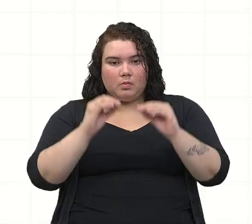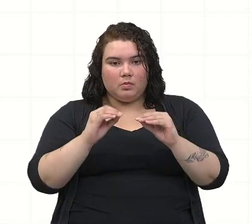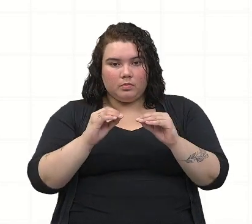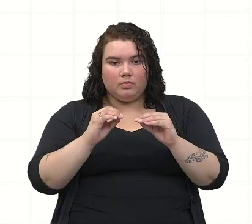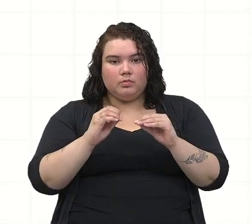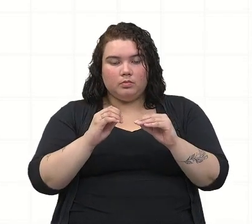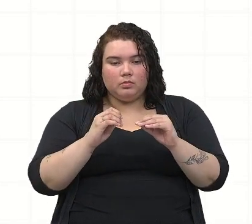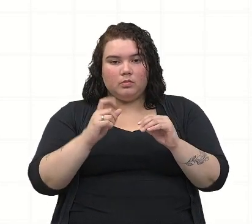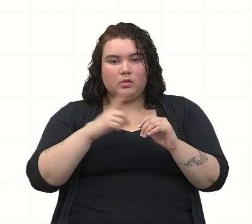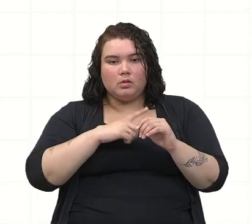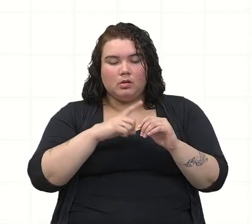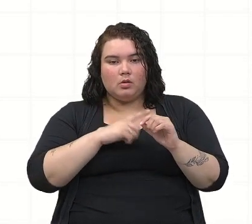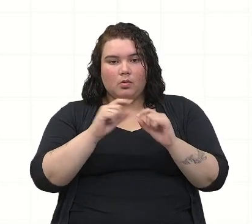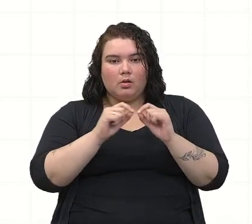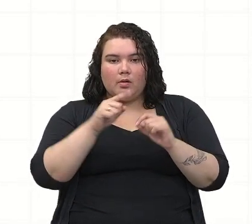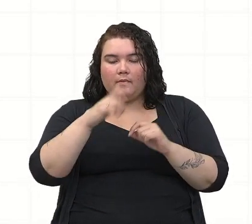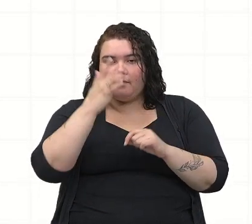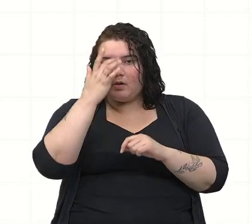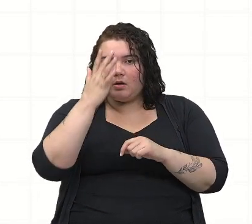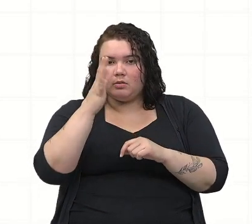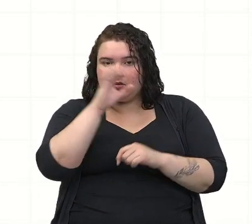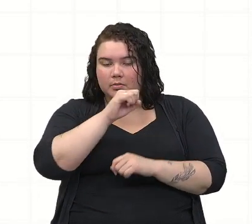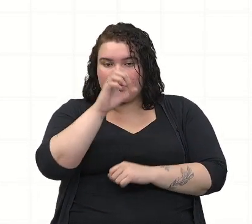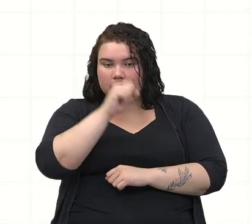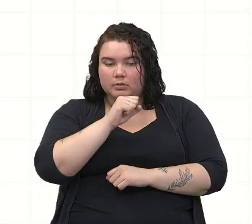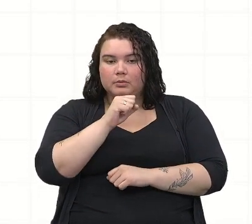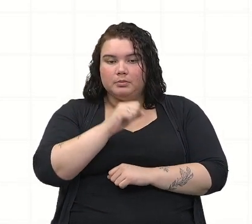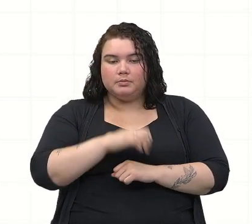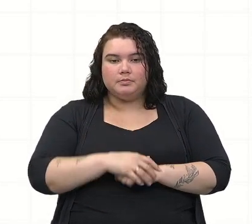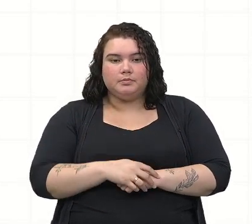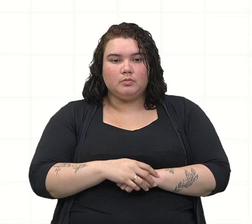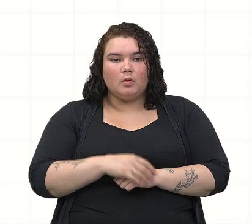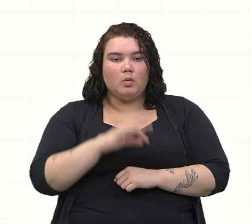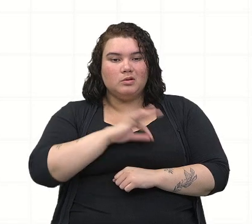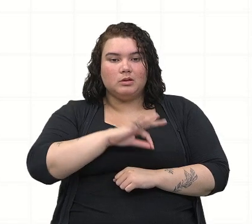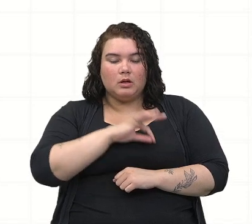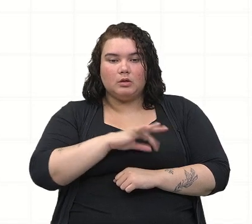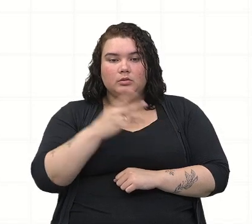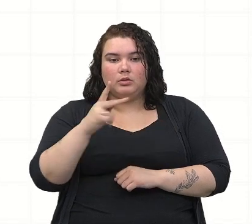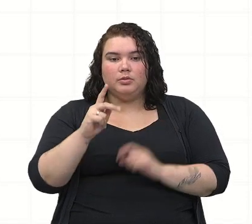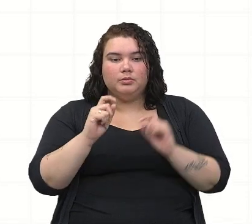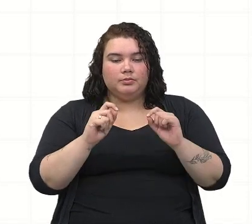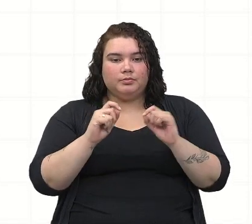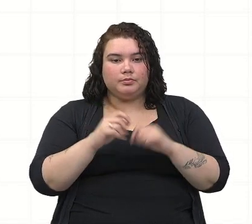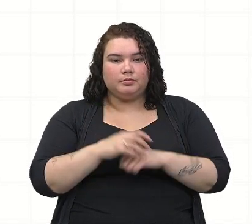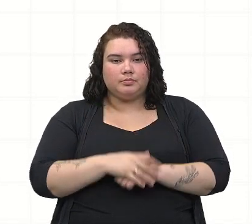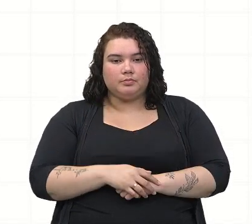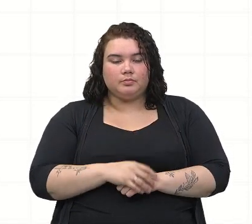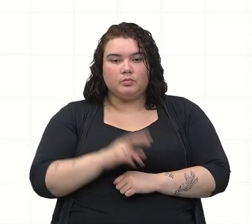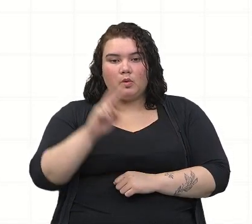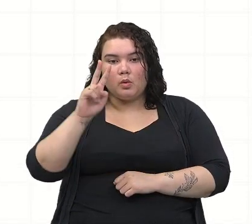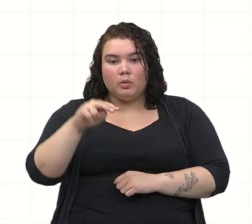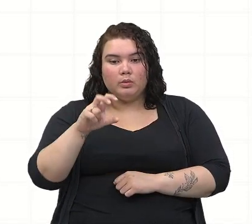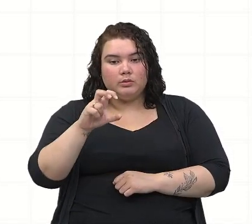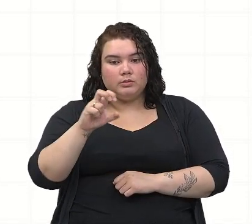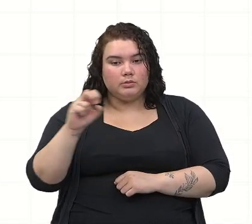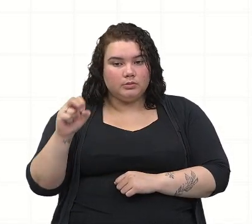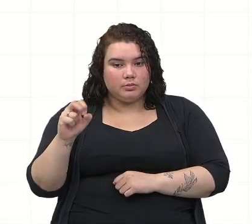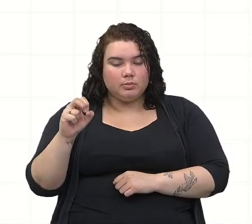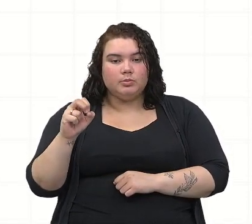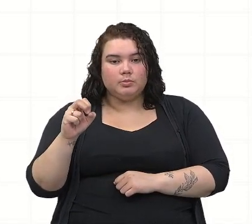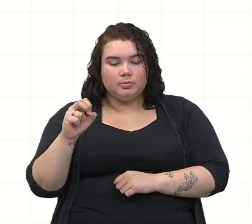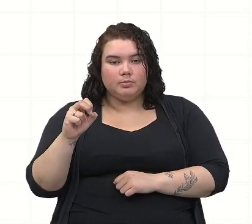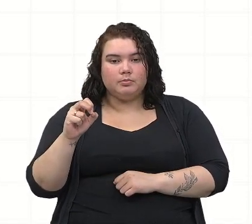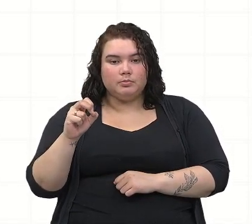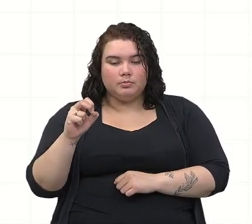Que é para ficar didático para vocês. Então, o novo salário vai ser igual ao quê? O salário atual de